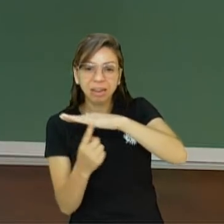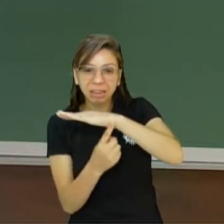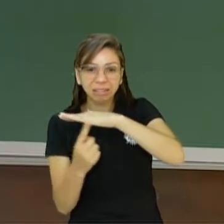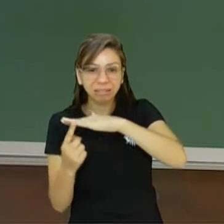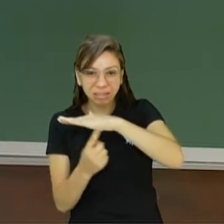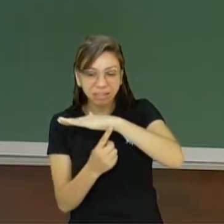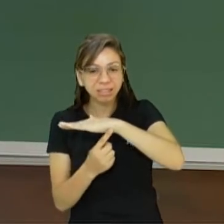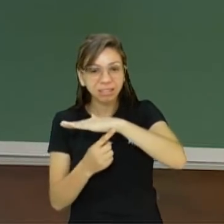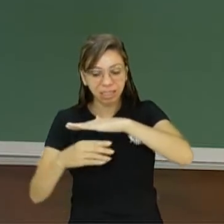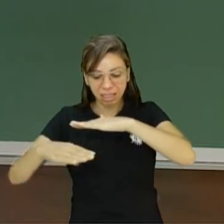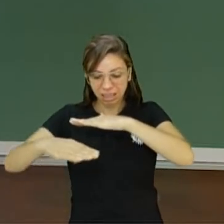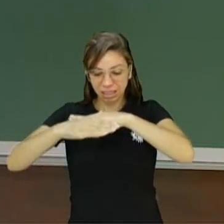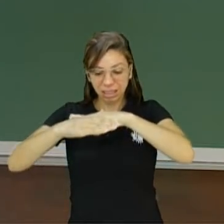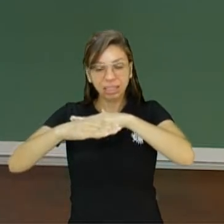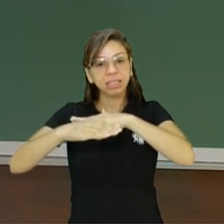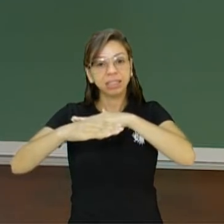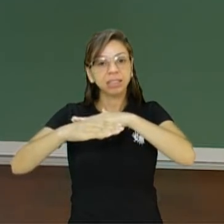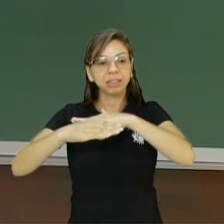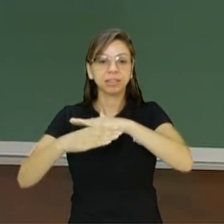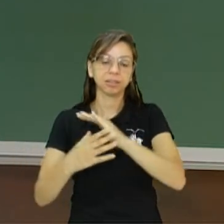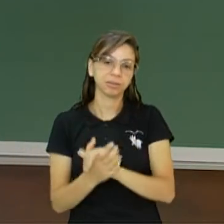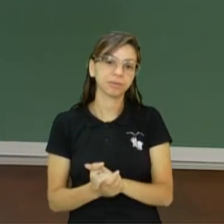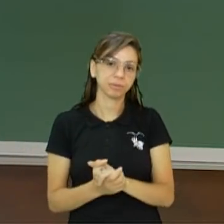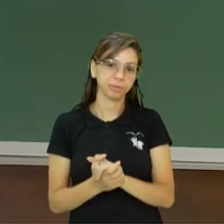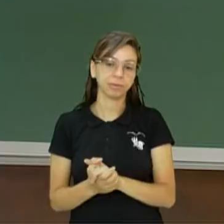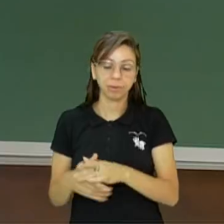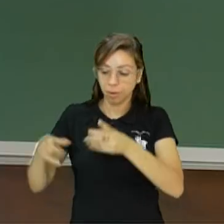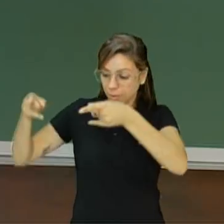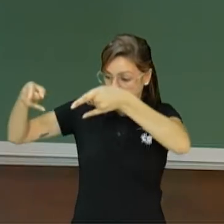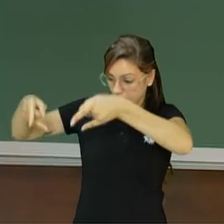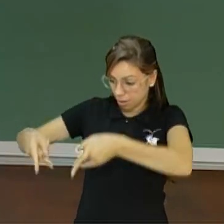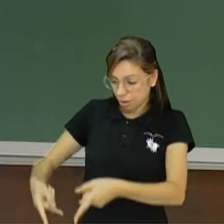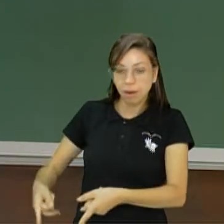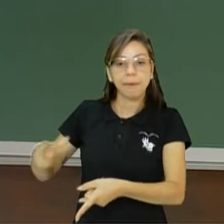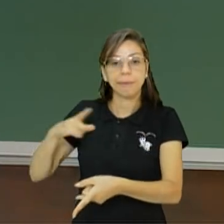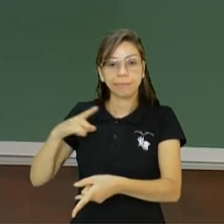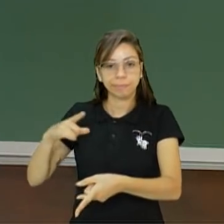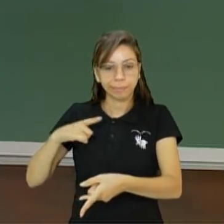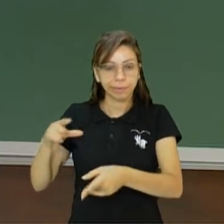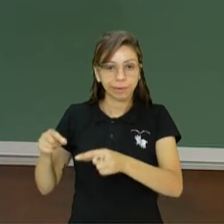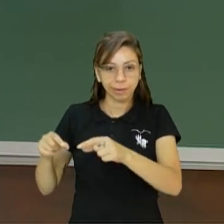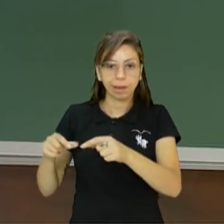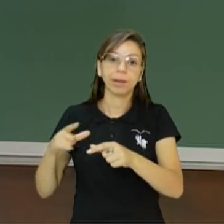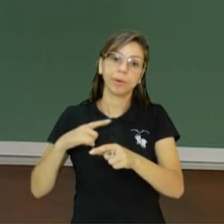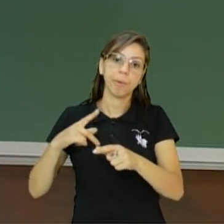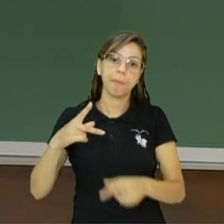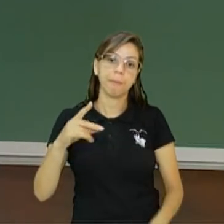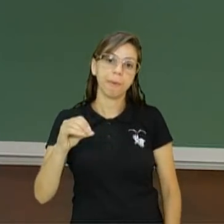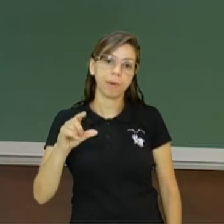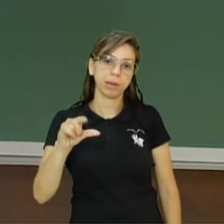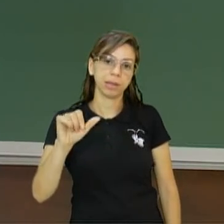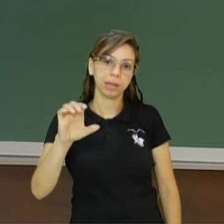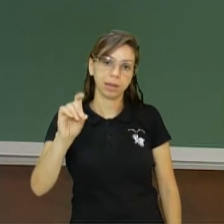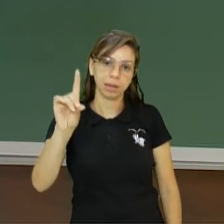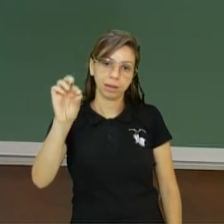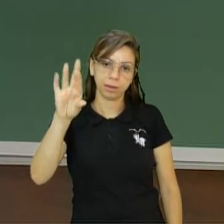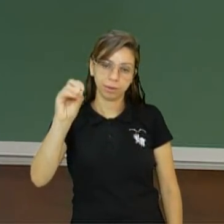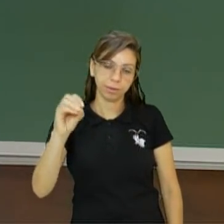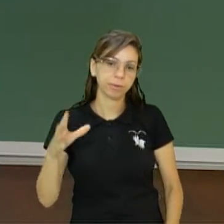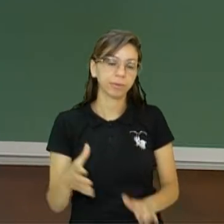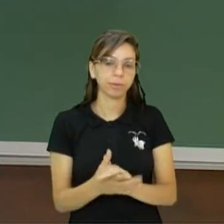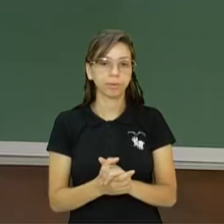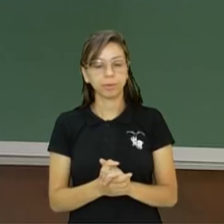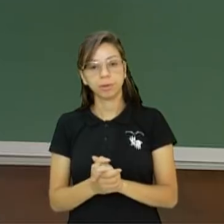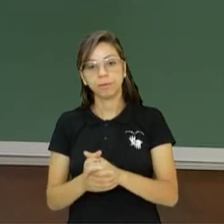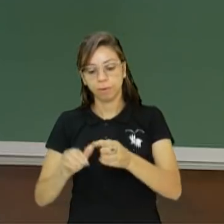da cama, né? Isso considerando que a nossa cama tenha um formato de um poliedro, tá bom? Se for aquele